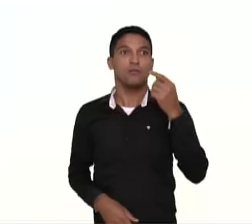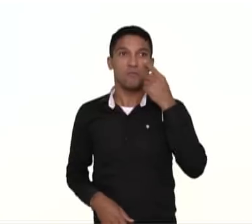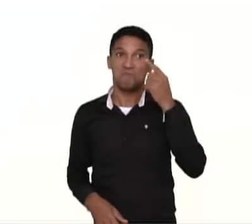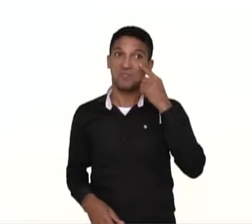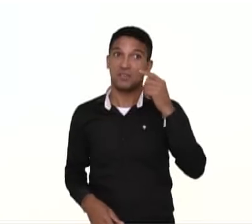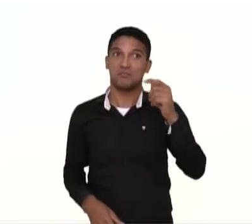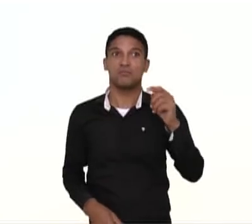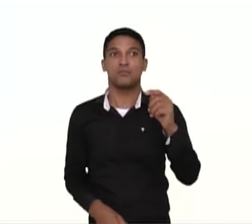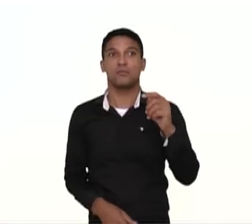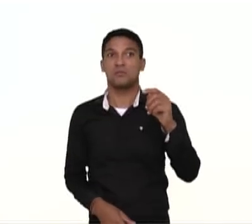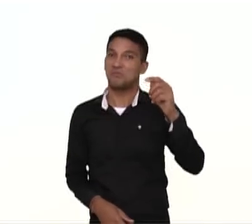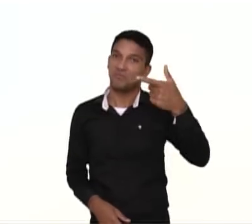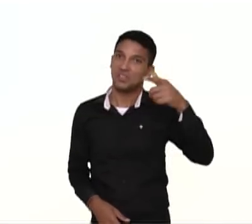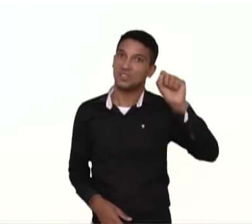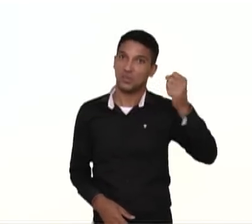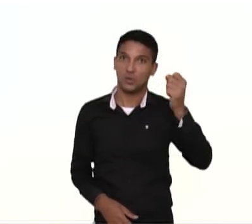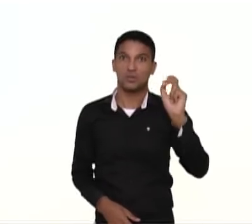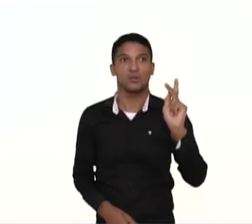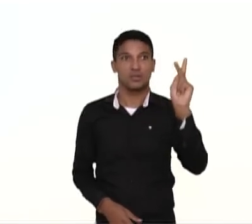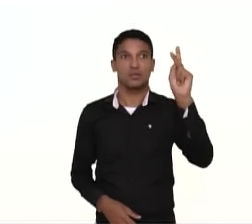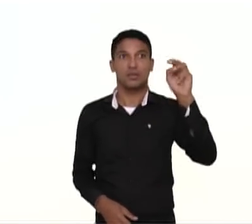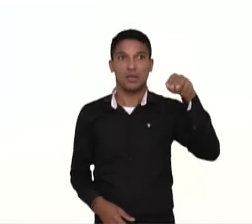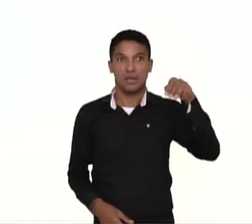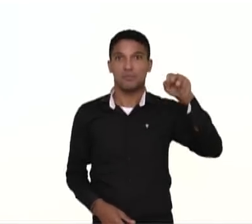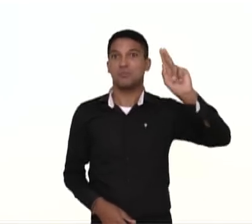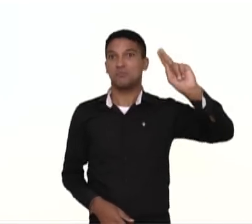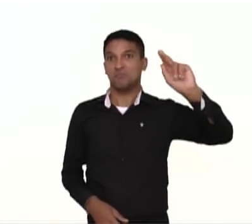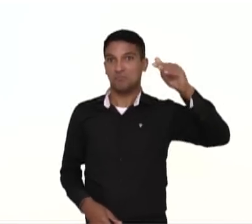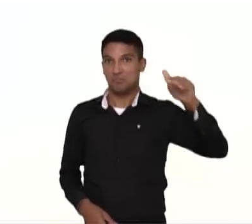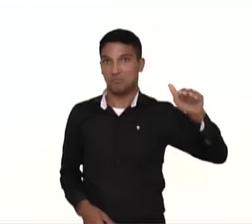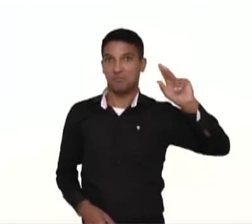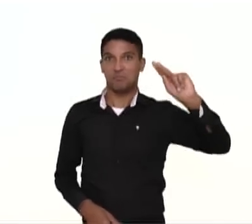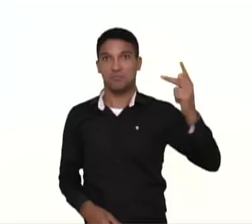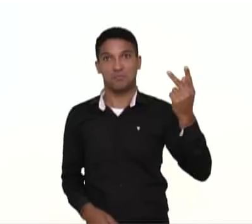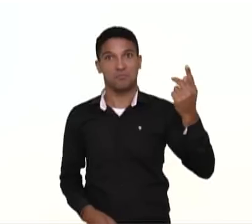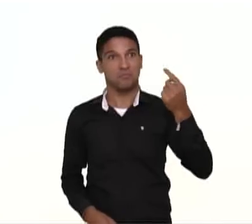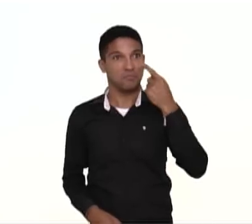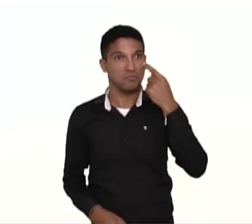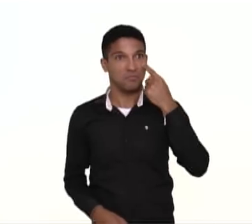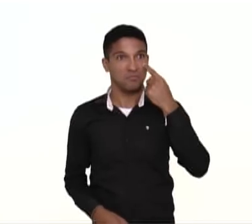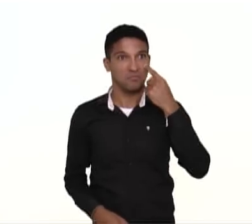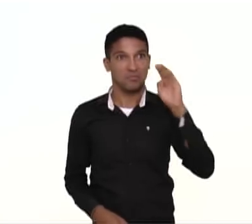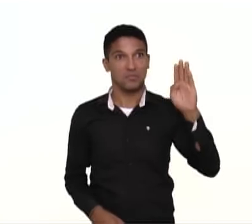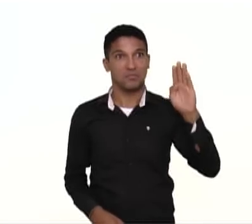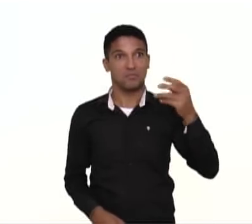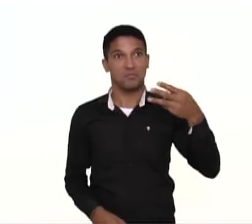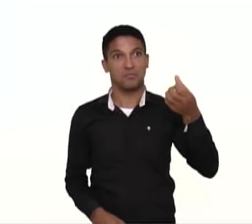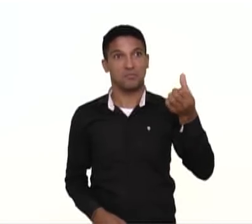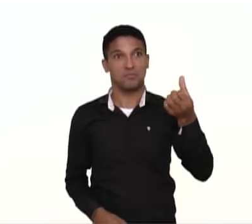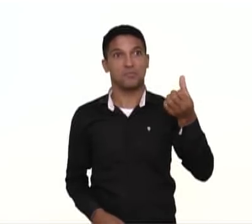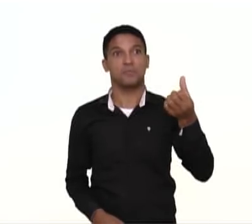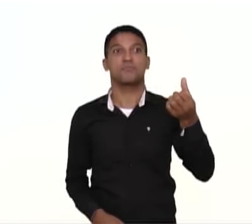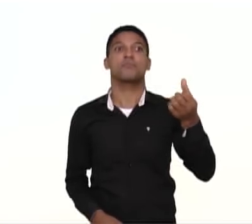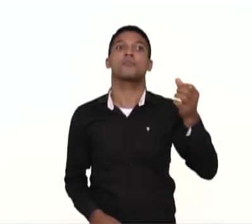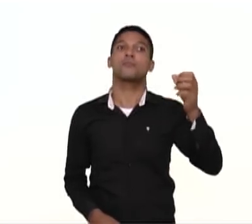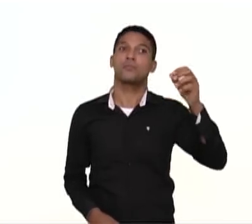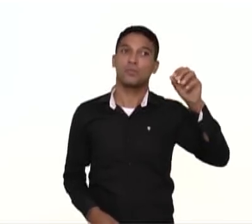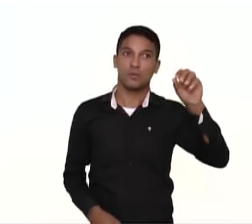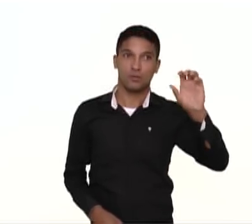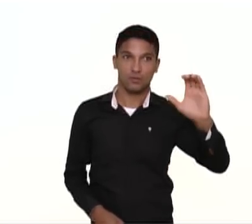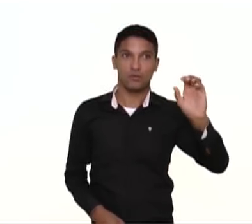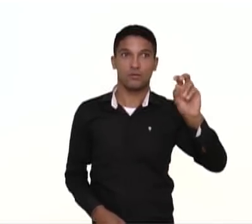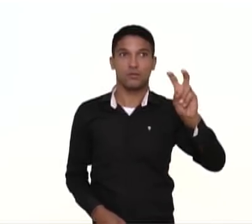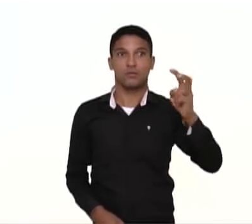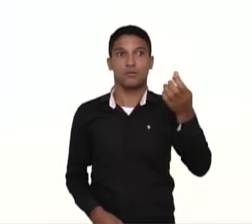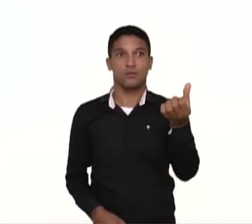que é isso? 36 km por hora, 56 km por hora, 58 km por